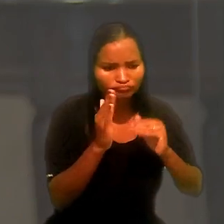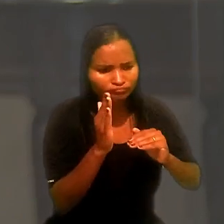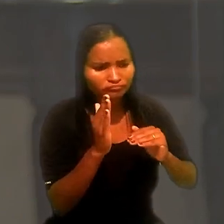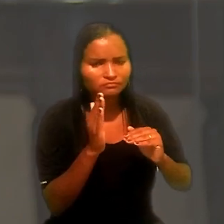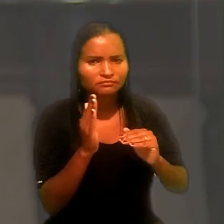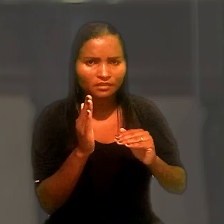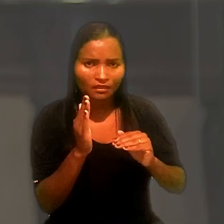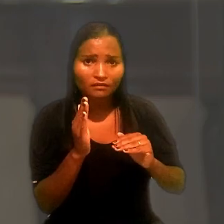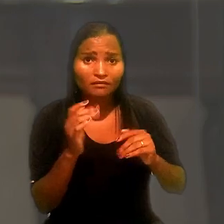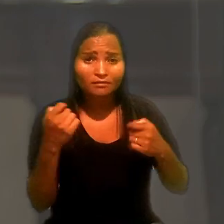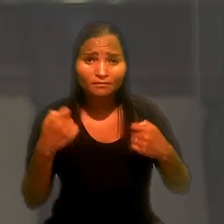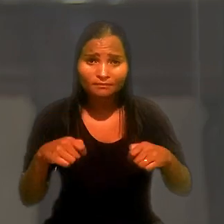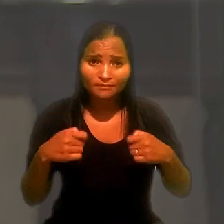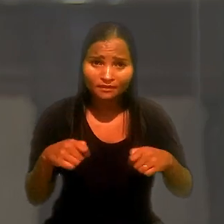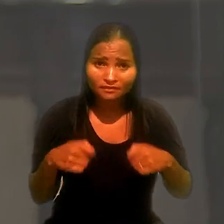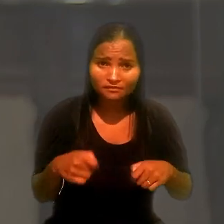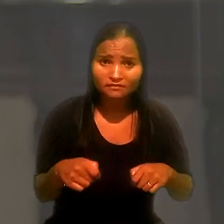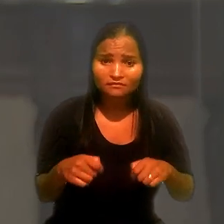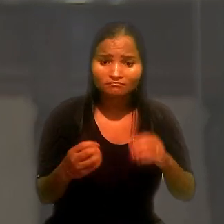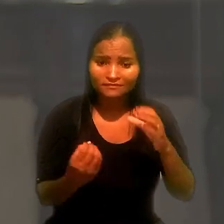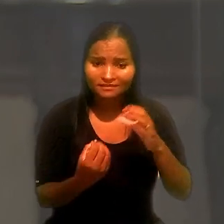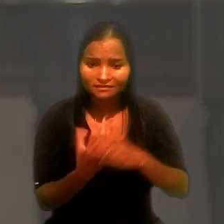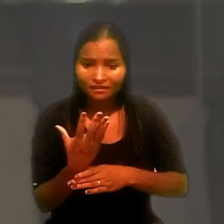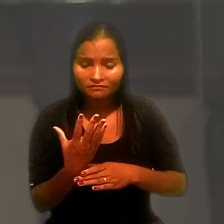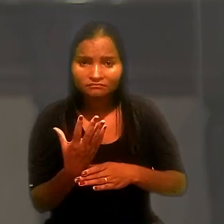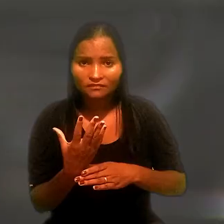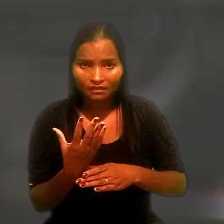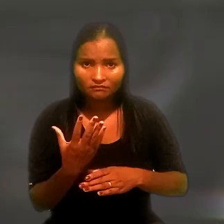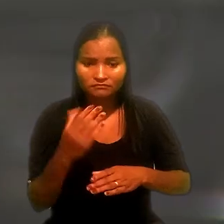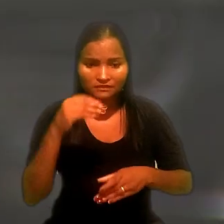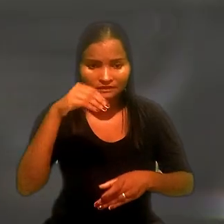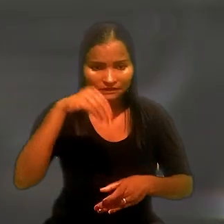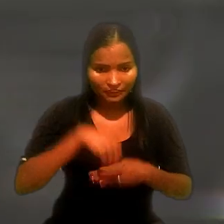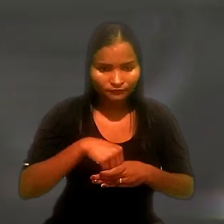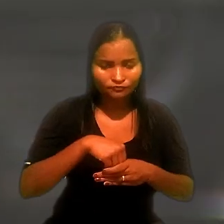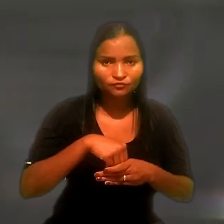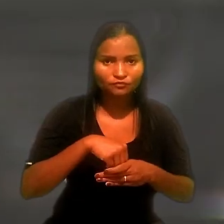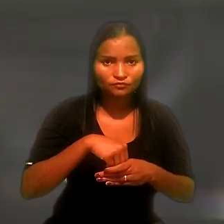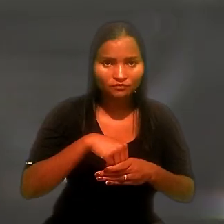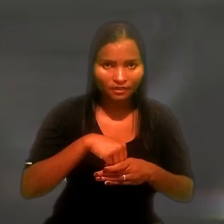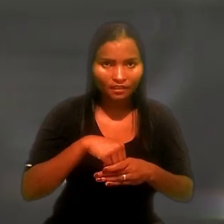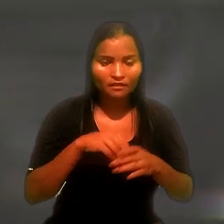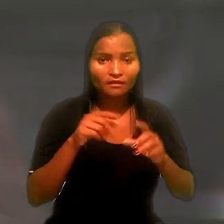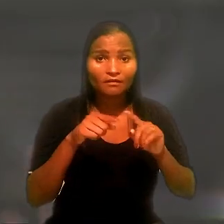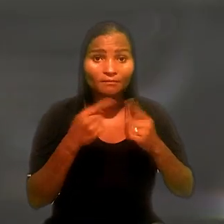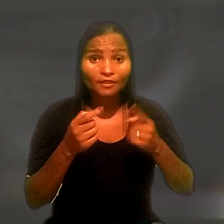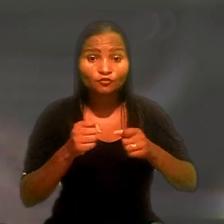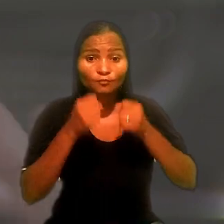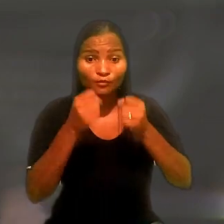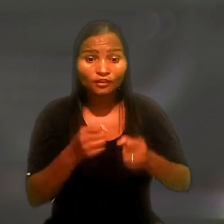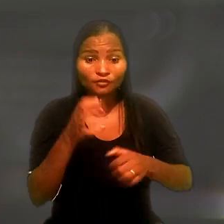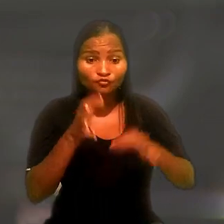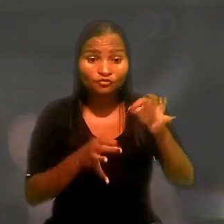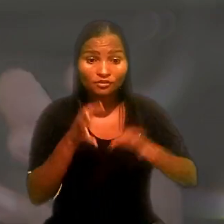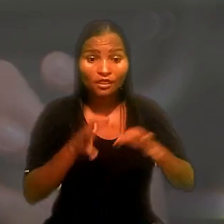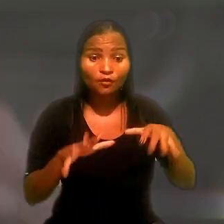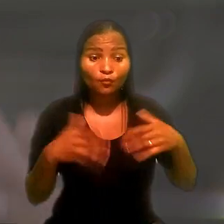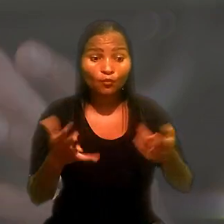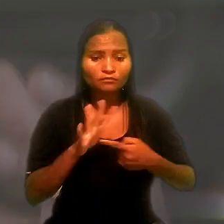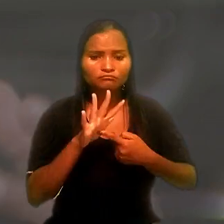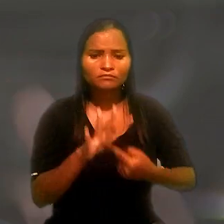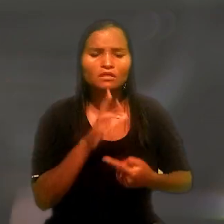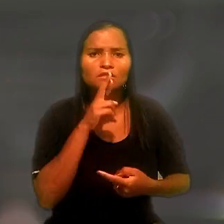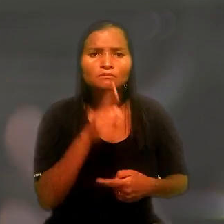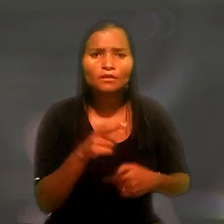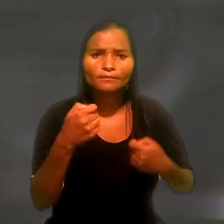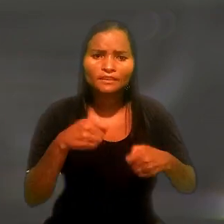As divergências devem ser estabelecidas internamente, mas o Poder Judiciário, quando se apresenta e dá a resposta, deve